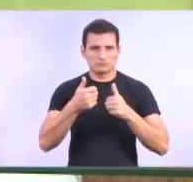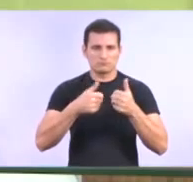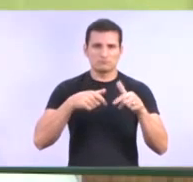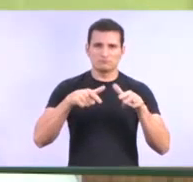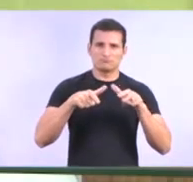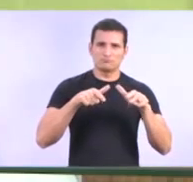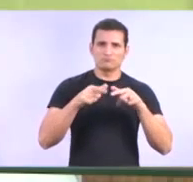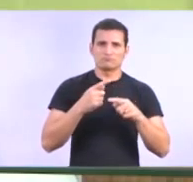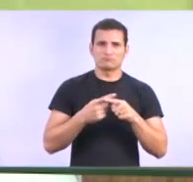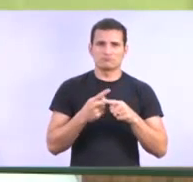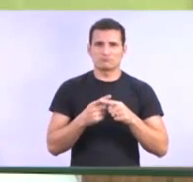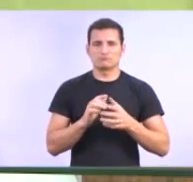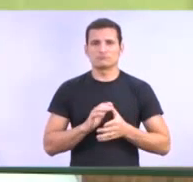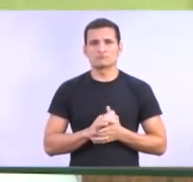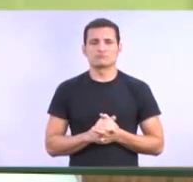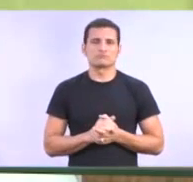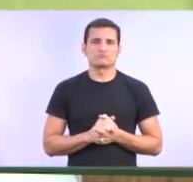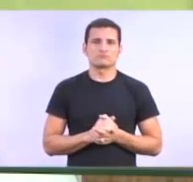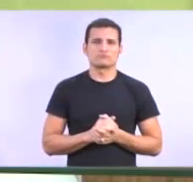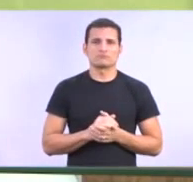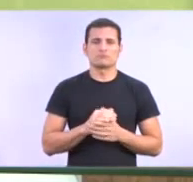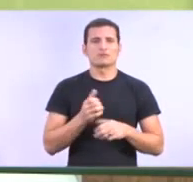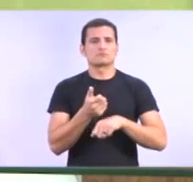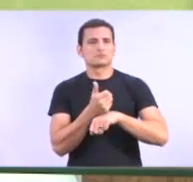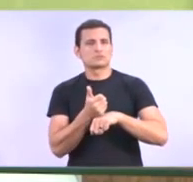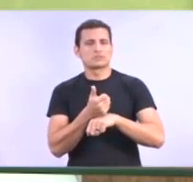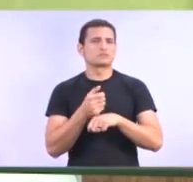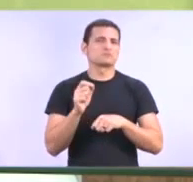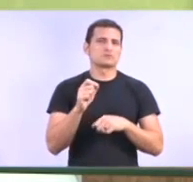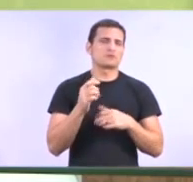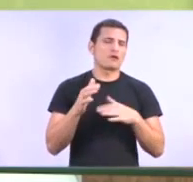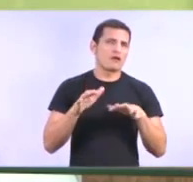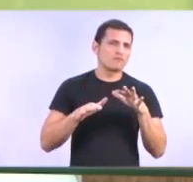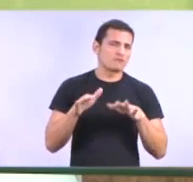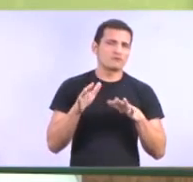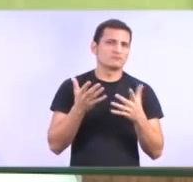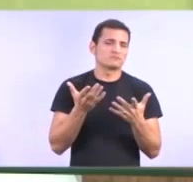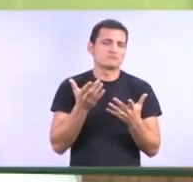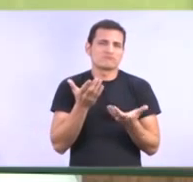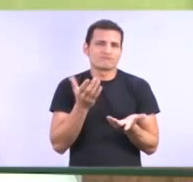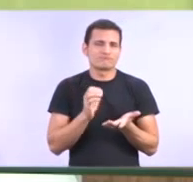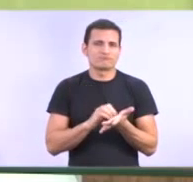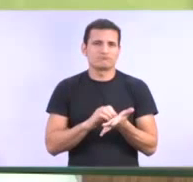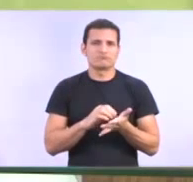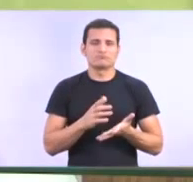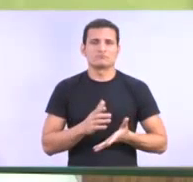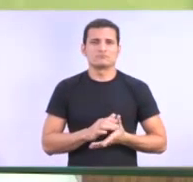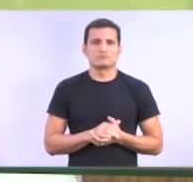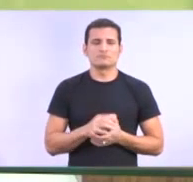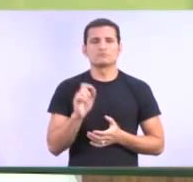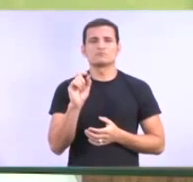gente fala em qualidade de serviço, prioridade, mas às vezes fica um pouco vago. O que você pode, então,